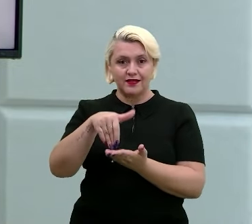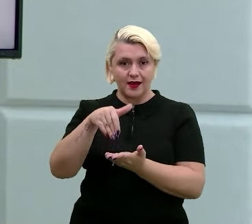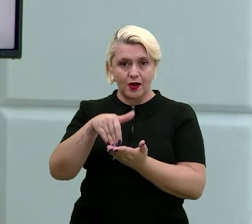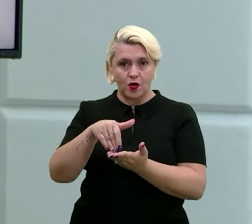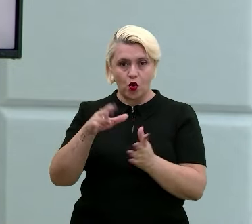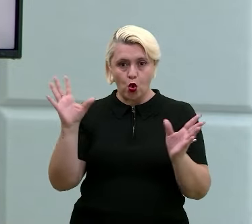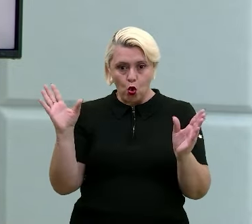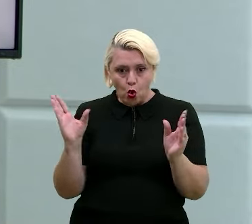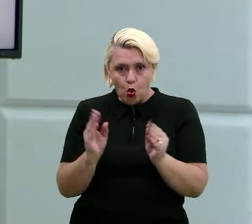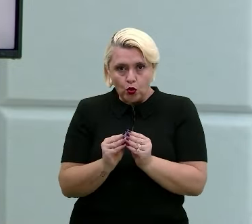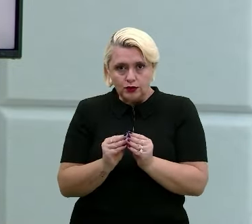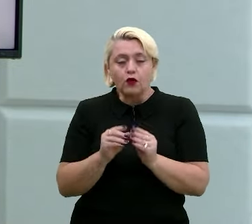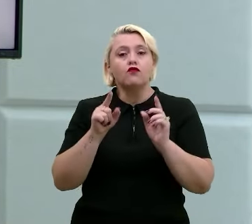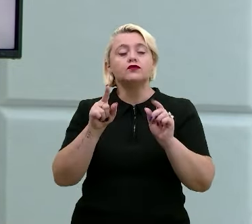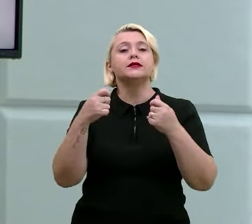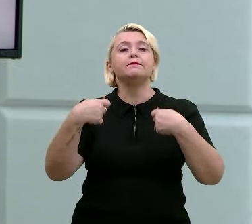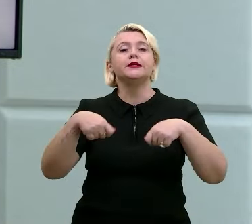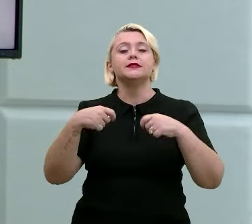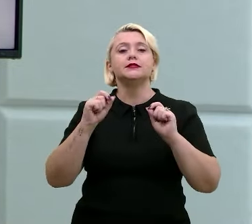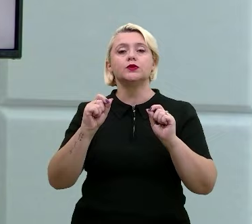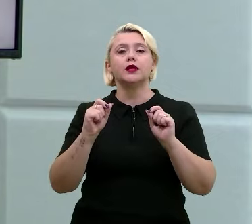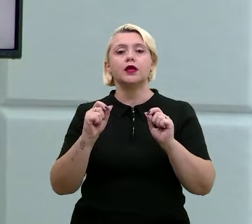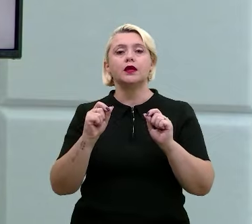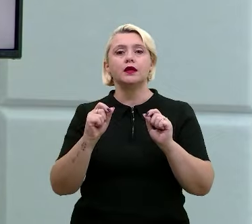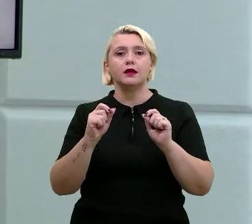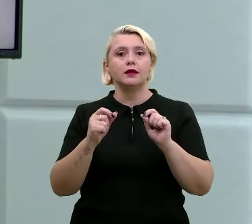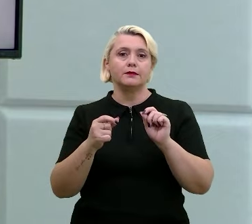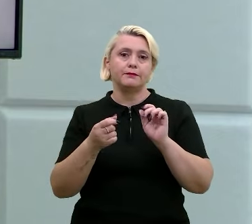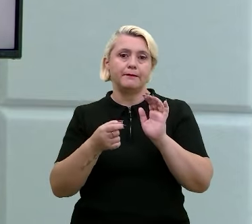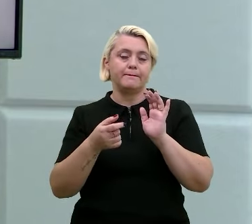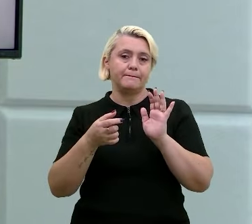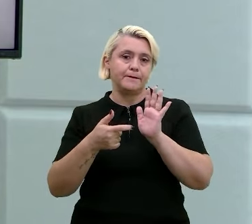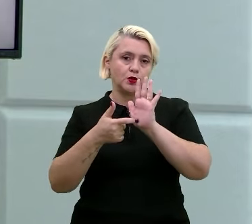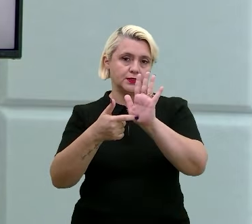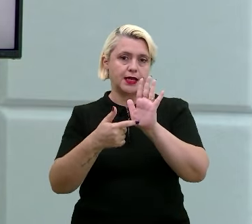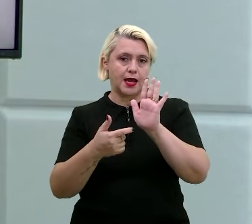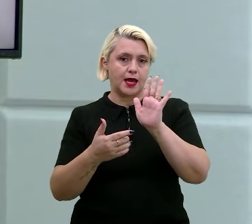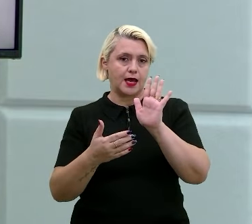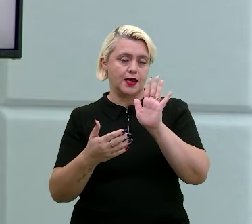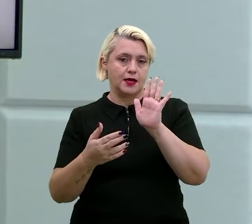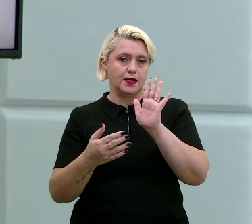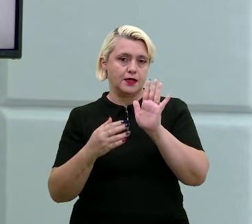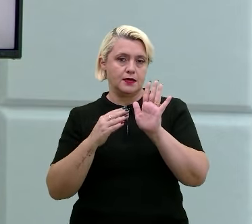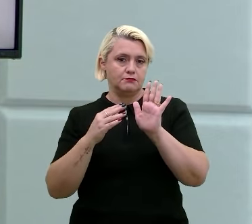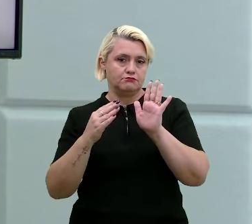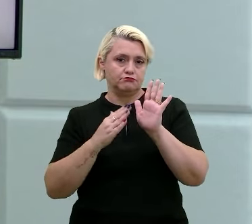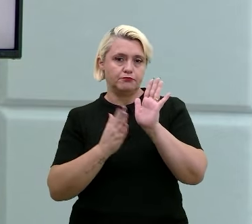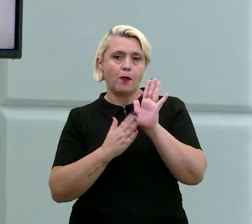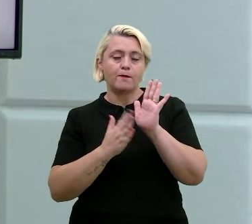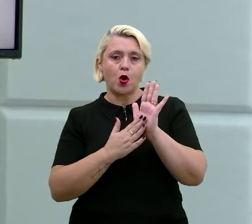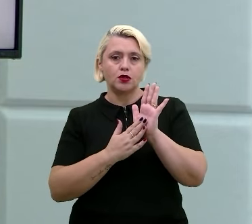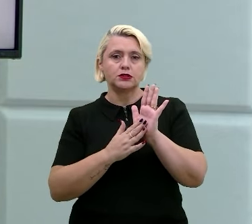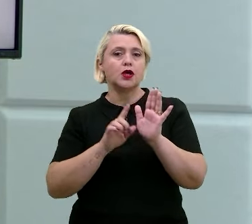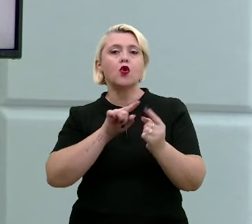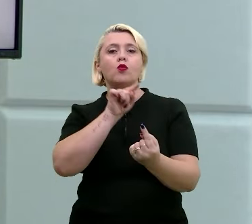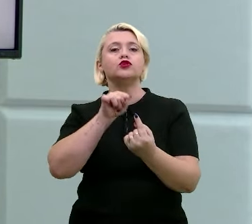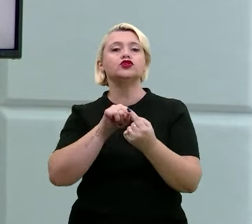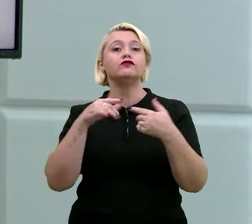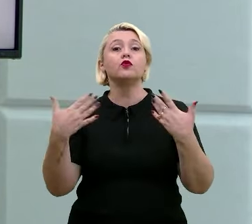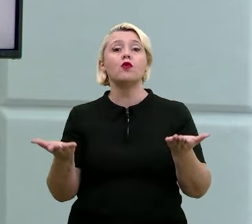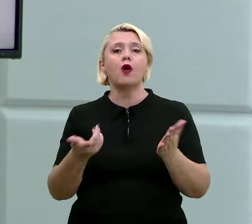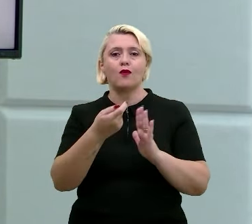você precisa trazer uma proposta de intervenção, você lembra? Na proposta de intervenção, você tem que trazer o objetivo, a finalidade